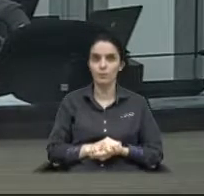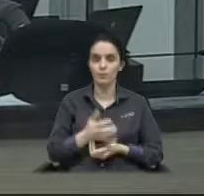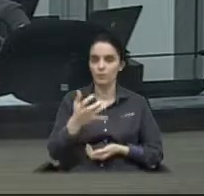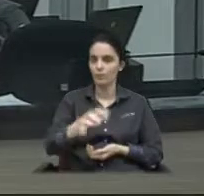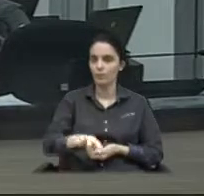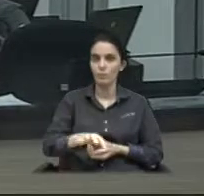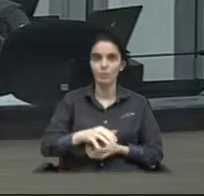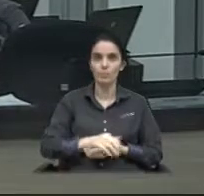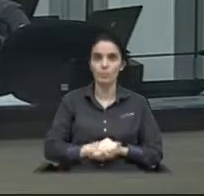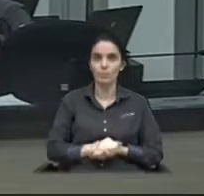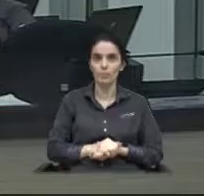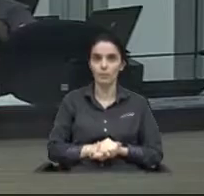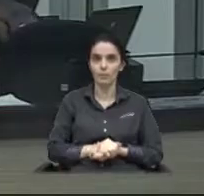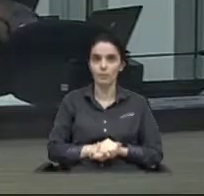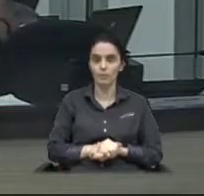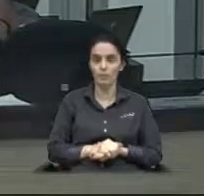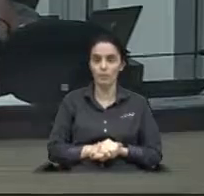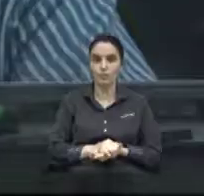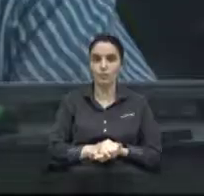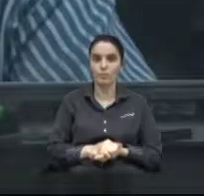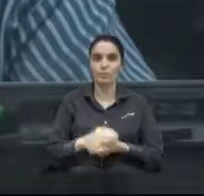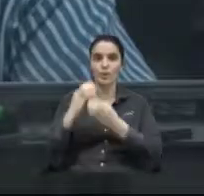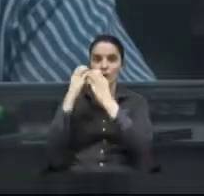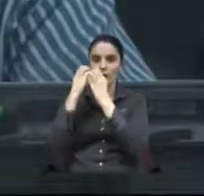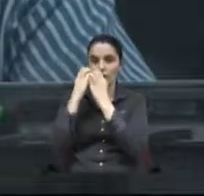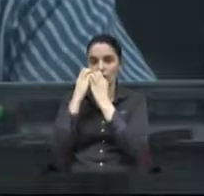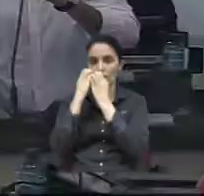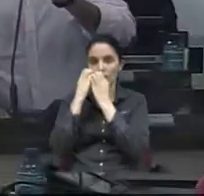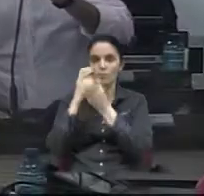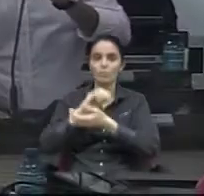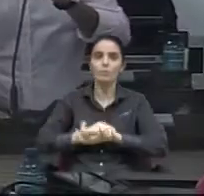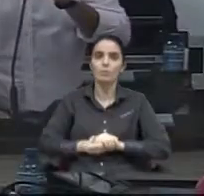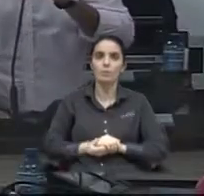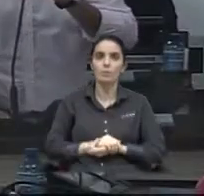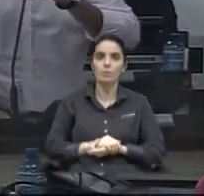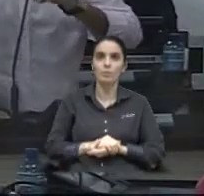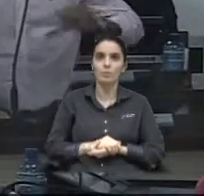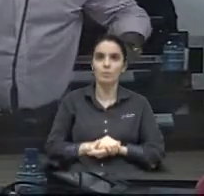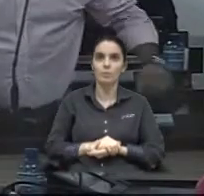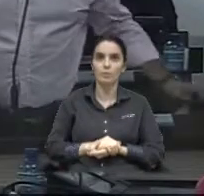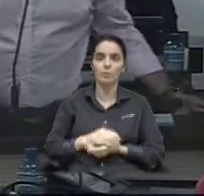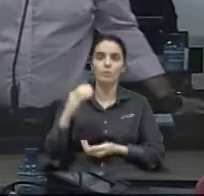Penso. Miro Lanche. É rápido.